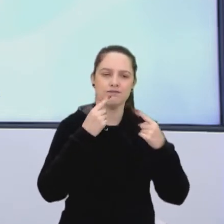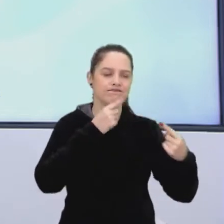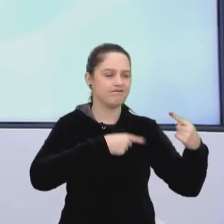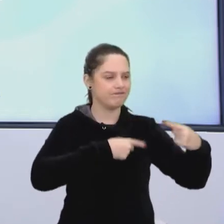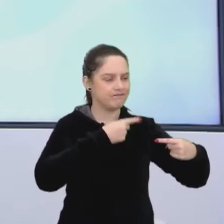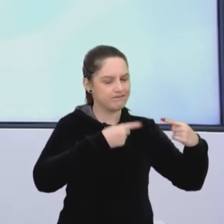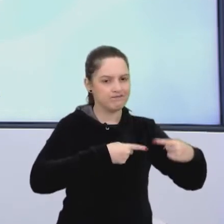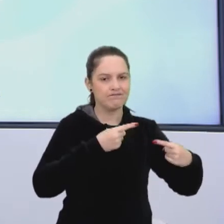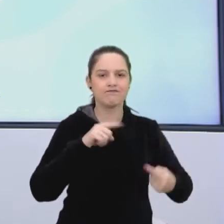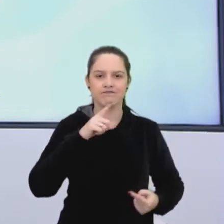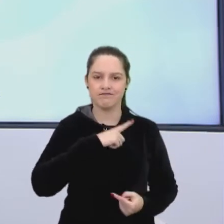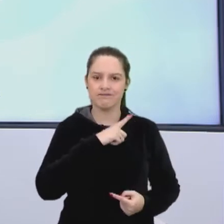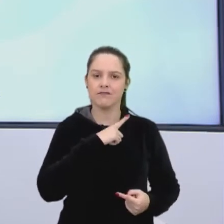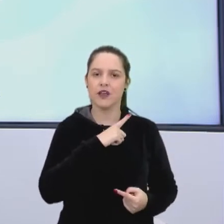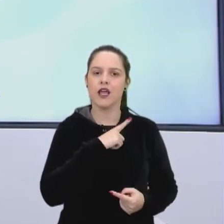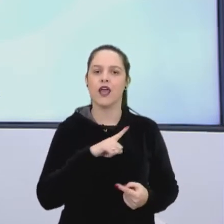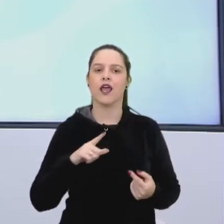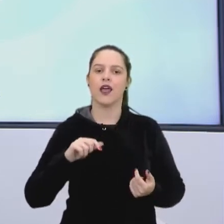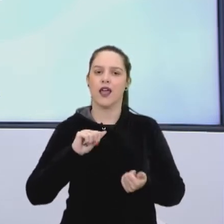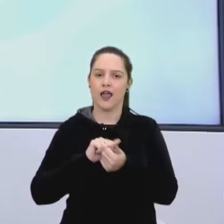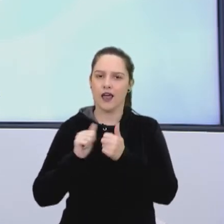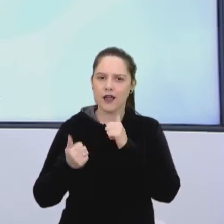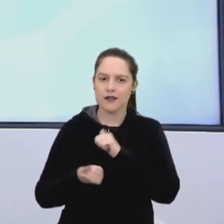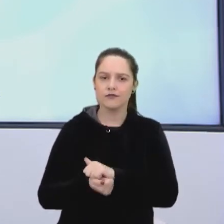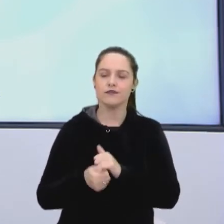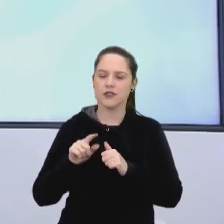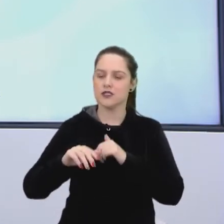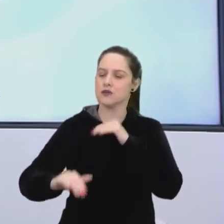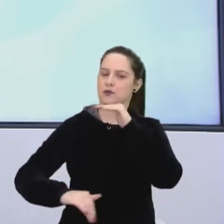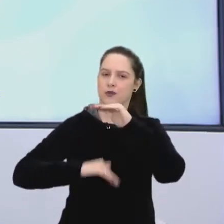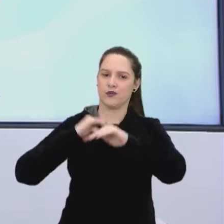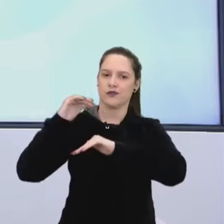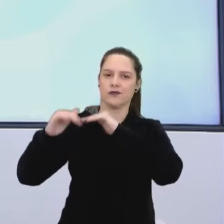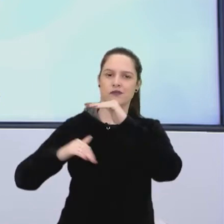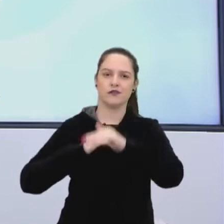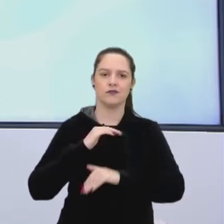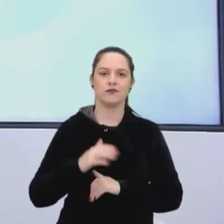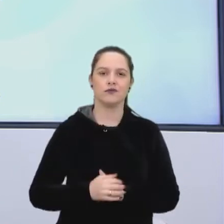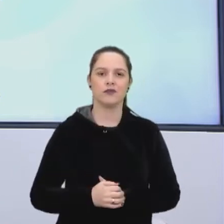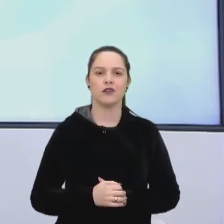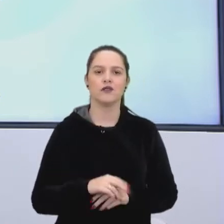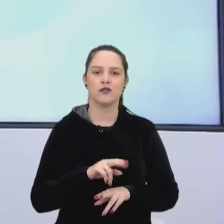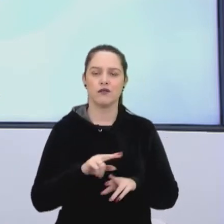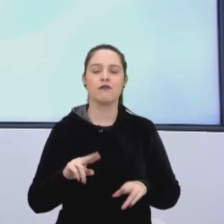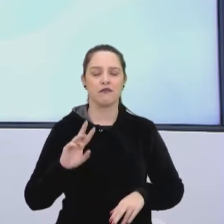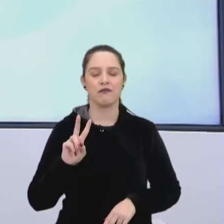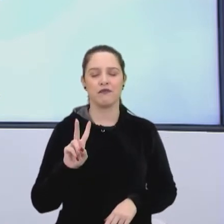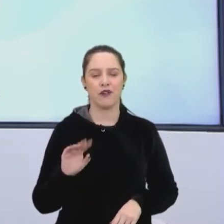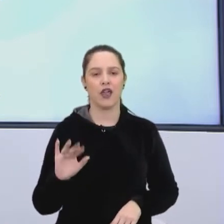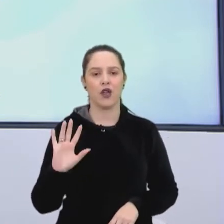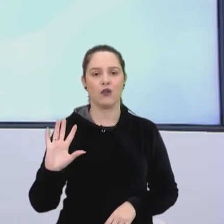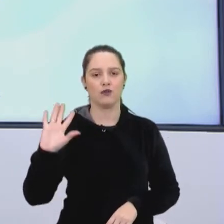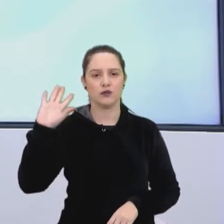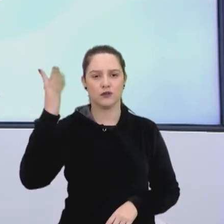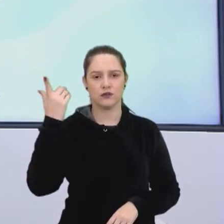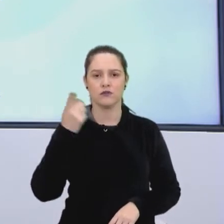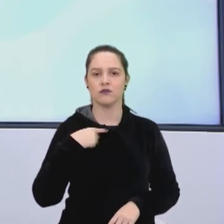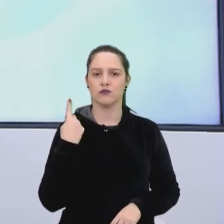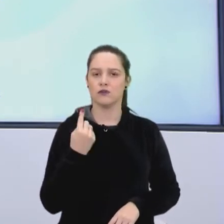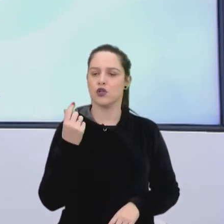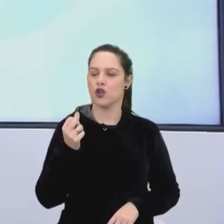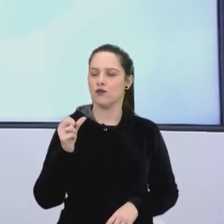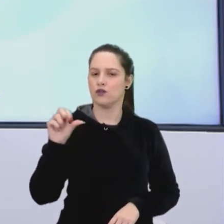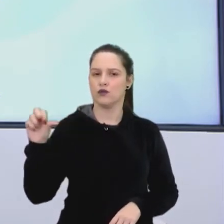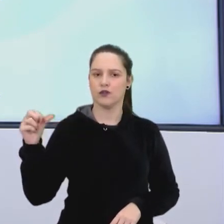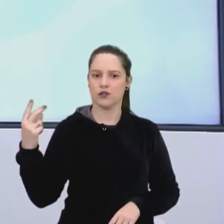né, na integralidade do processo de meio ambiente, ele vai acontecer aí na ECO de 1992,